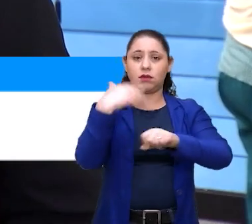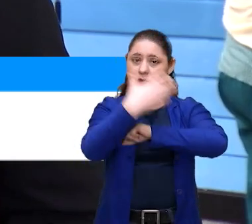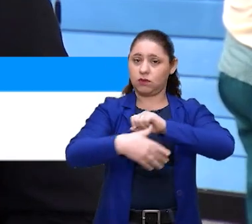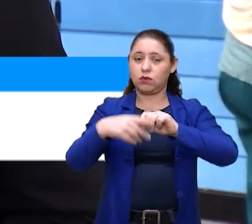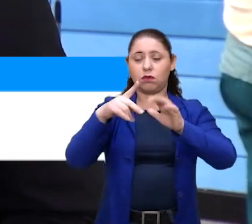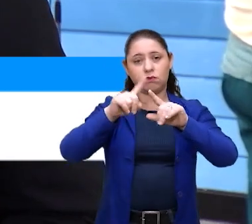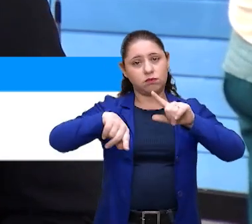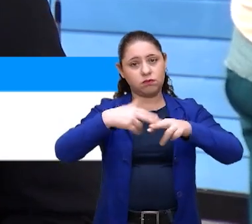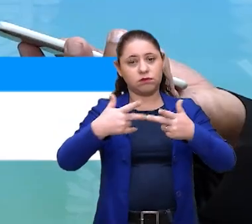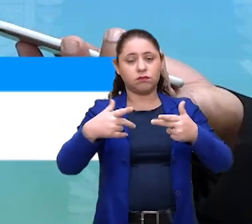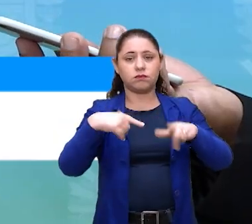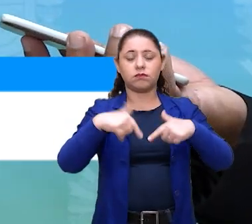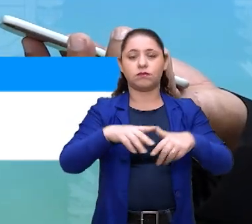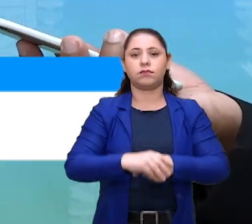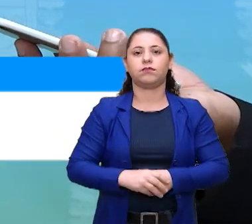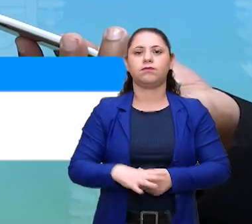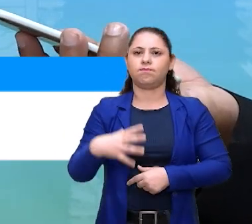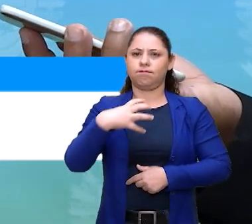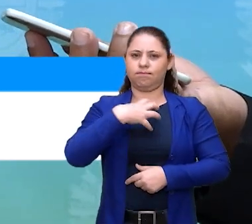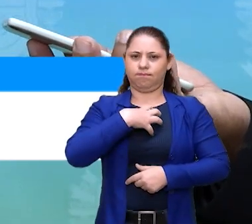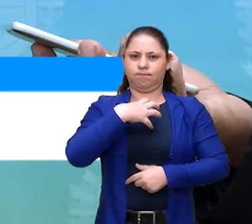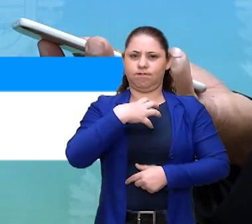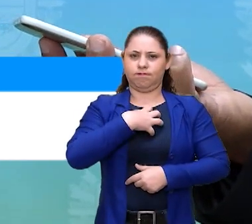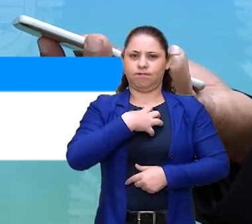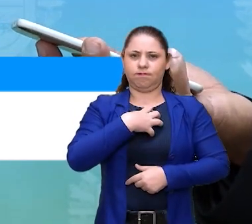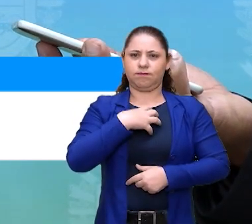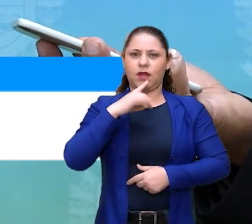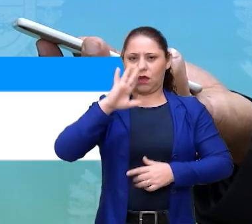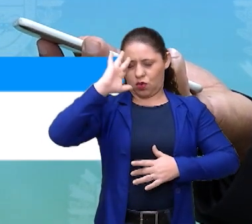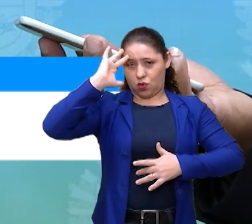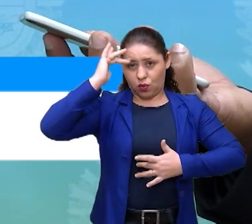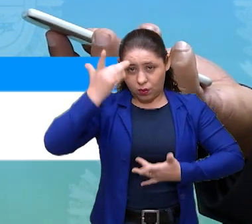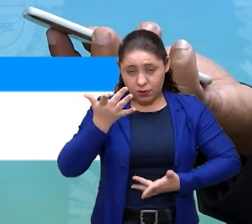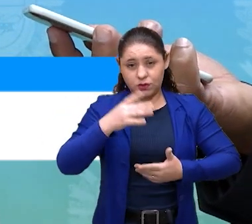causas trabalhistas. A gente se sente